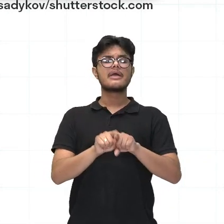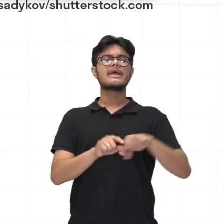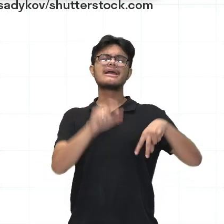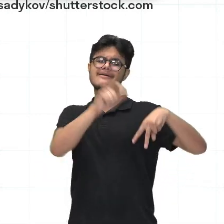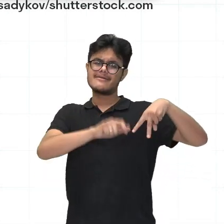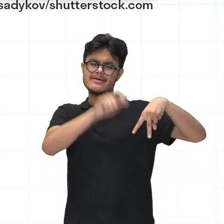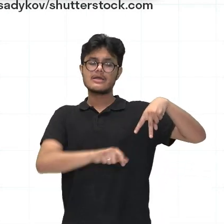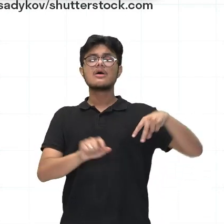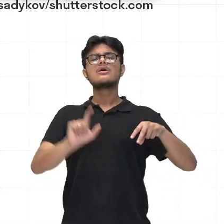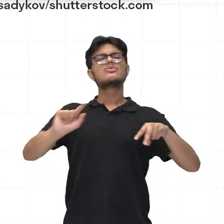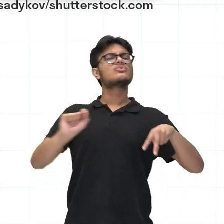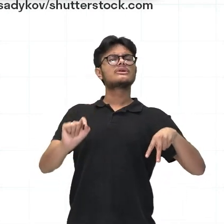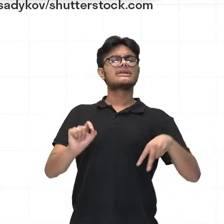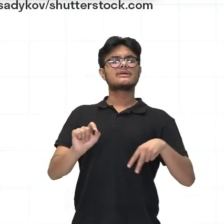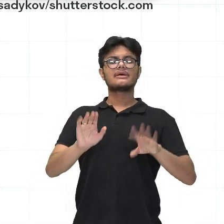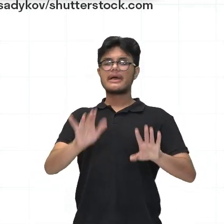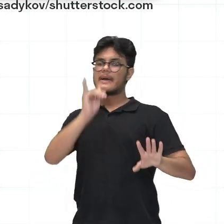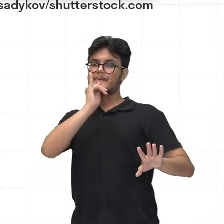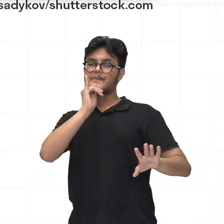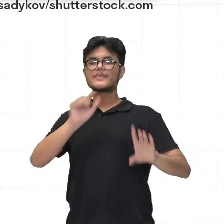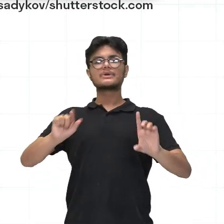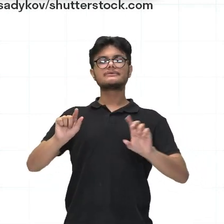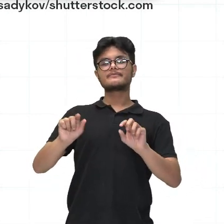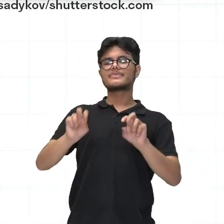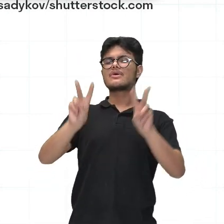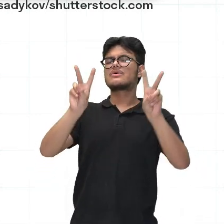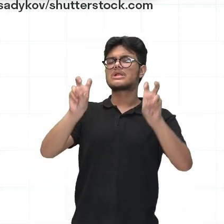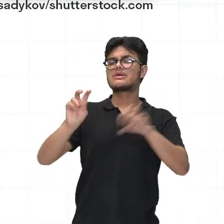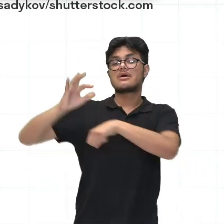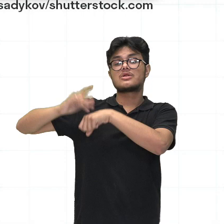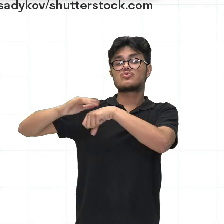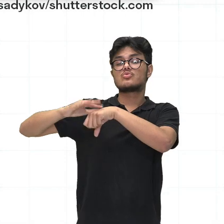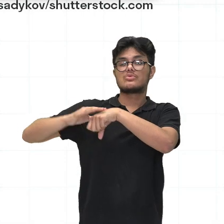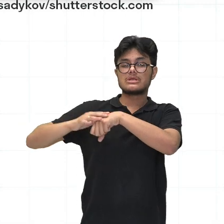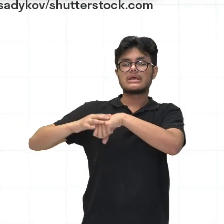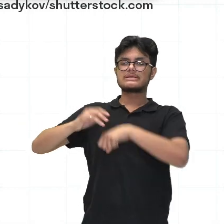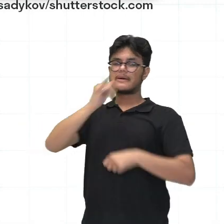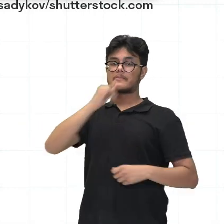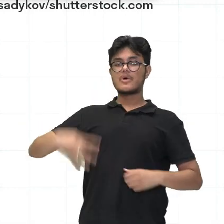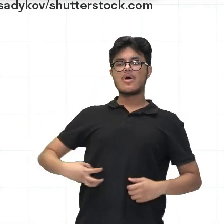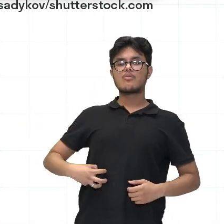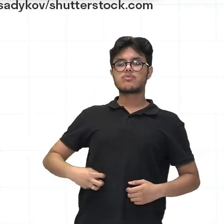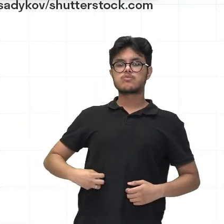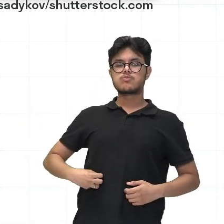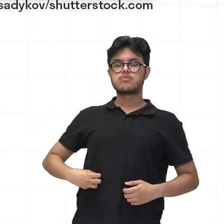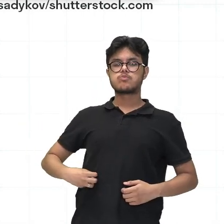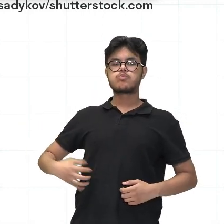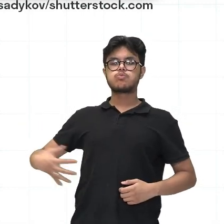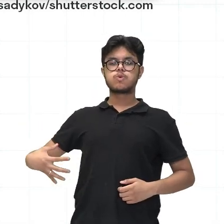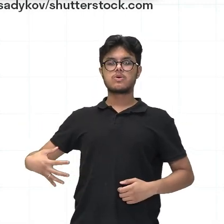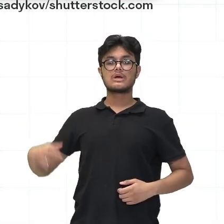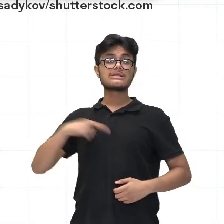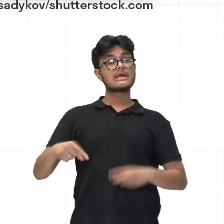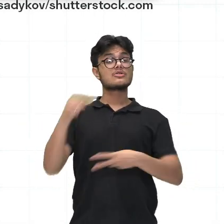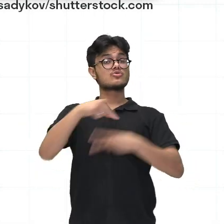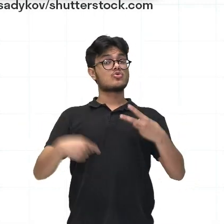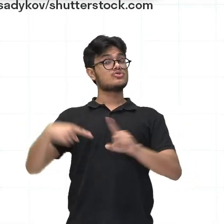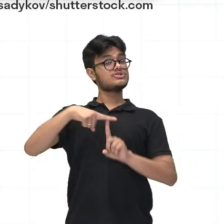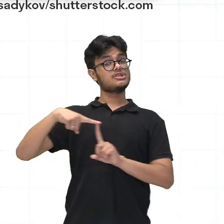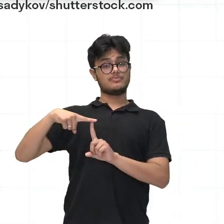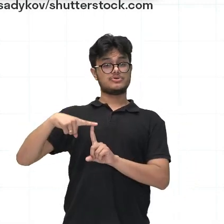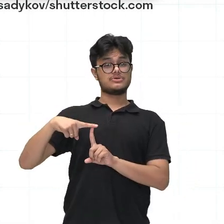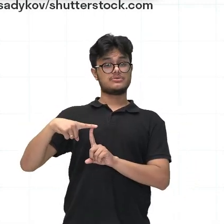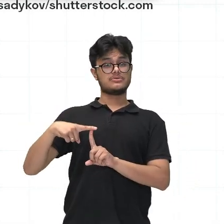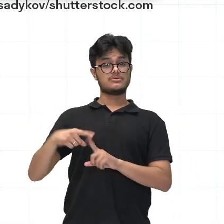da leishmaniose? O que é importante a gente falar da leishmaniose? Que nós temos 2 tipos de leishmaniose,